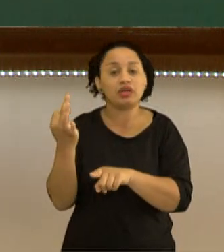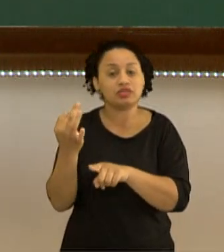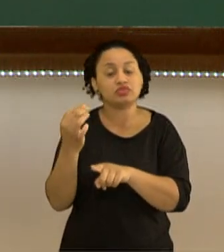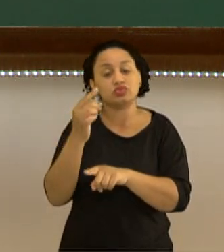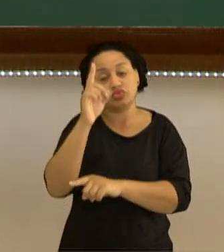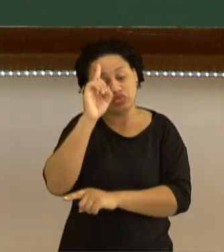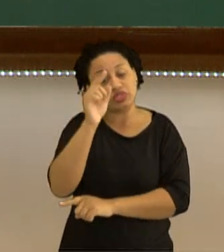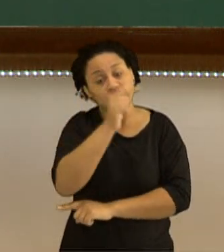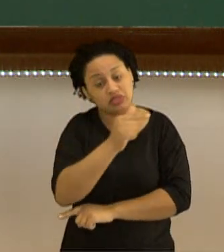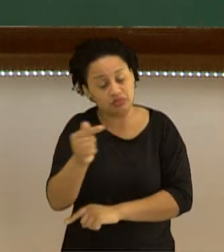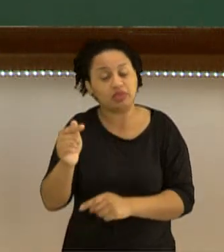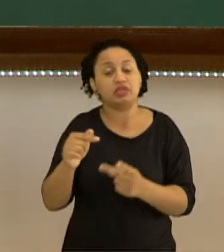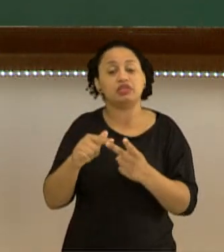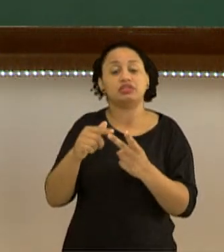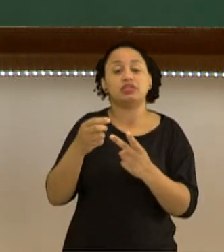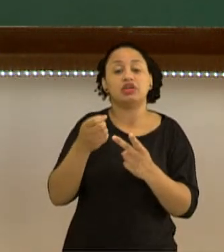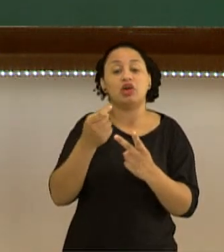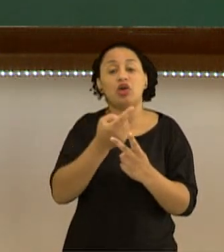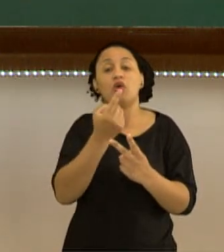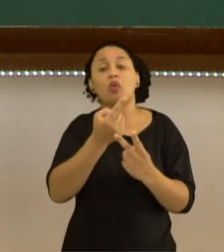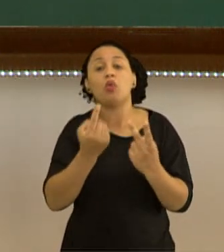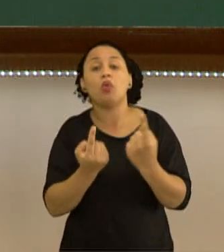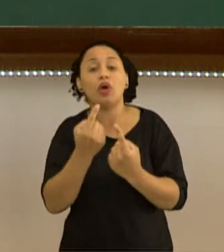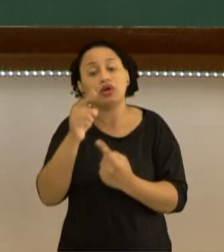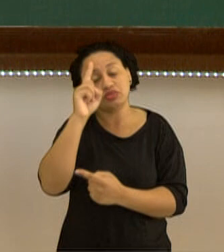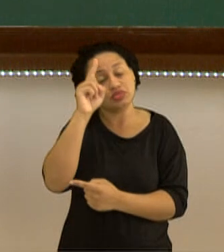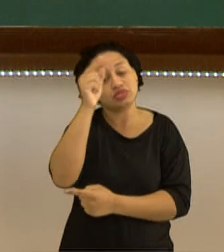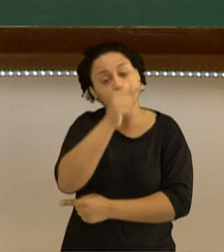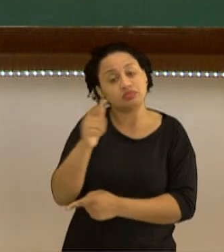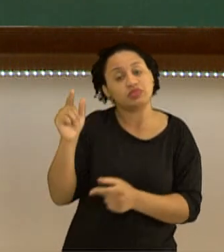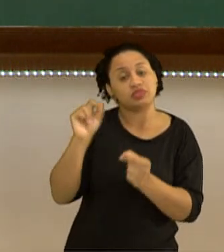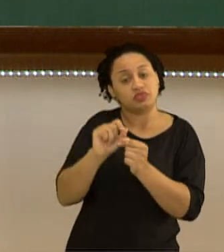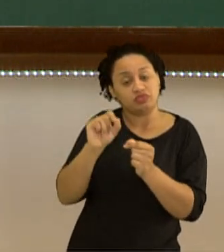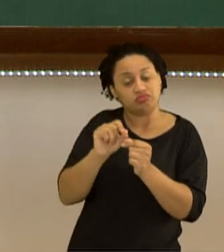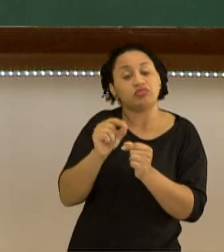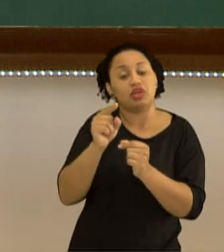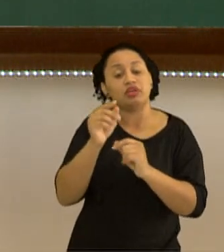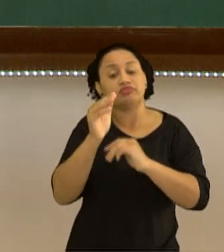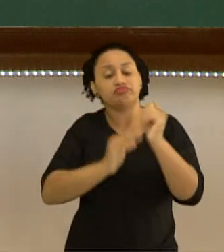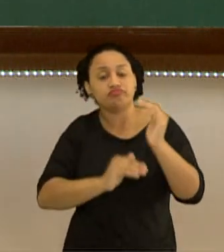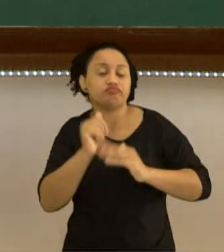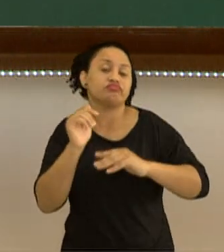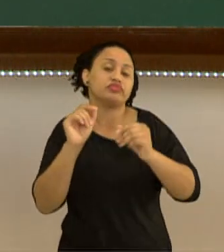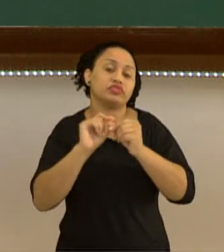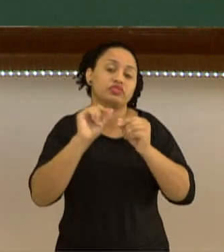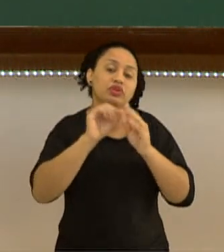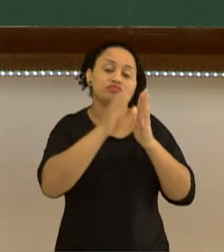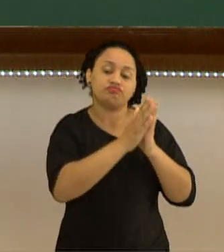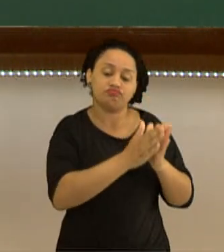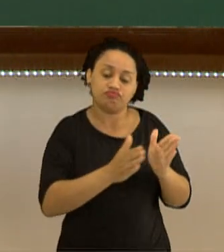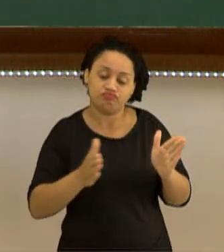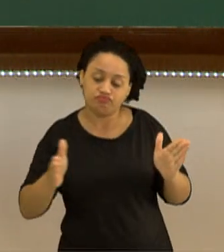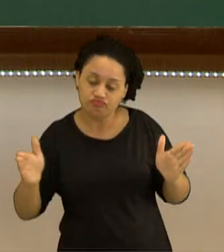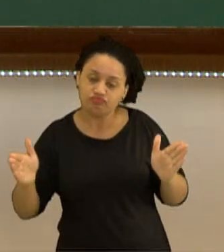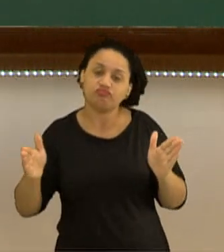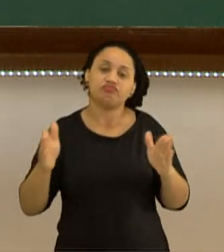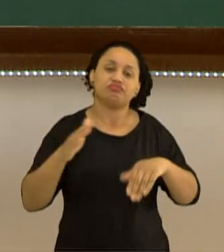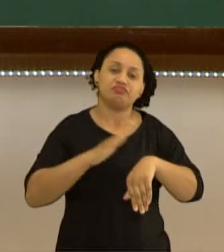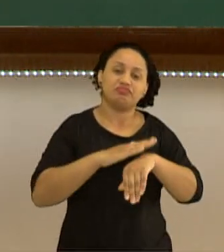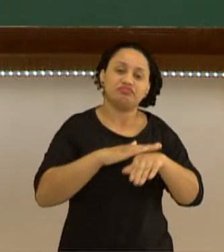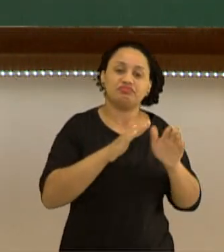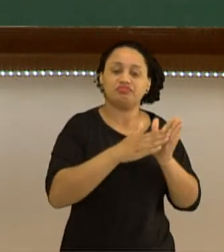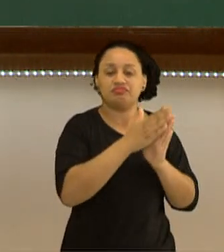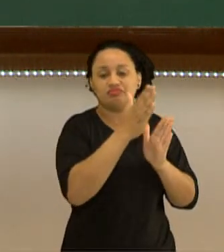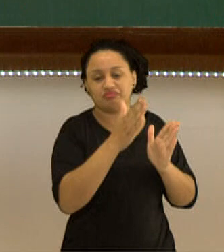da semana, quais são os dias da semana que são realizados. É uma atividade que é realizada ao longo do tempo, então esse resultado ele